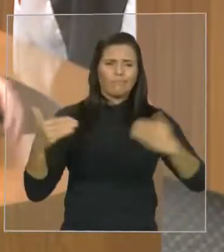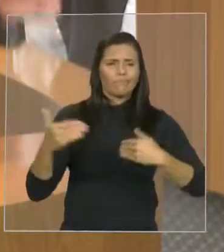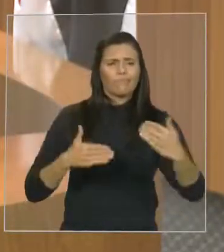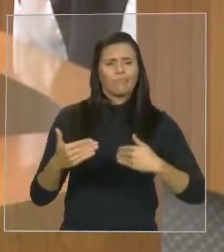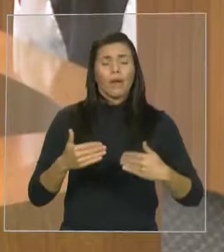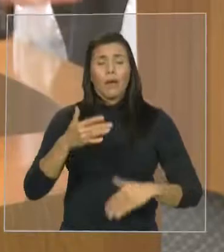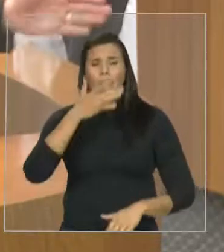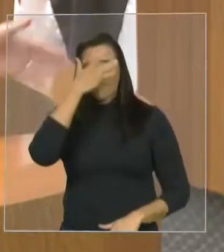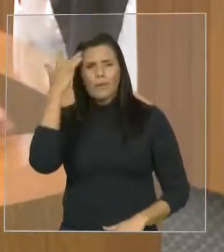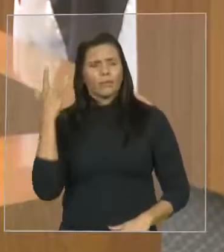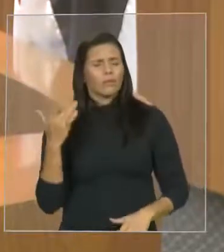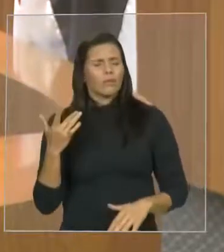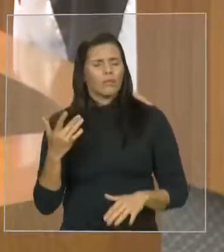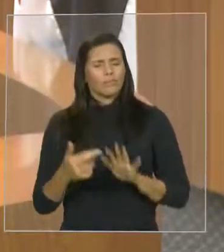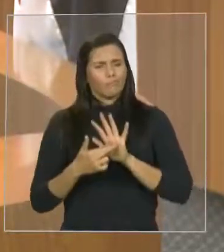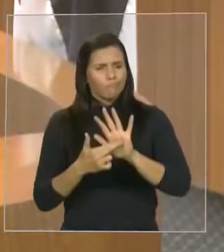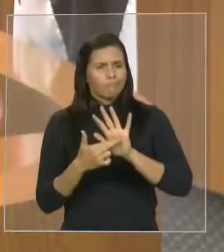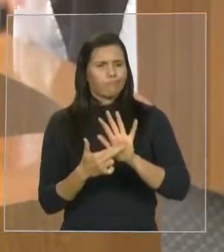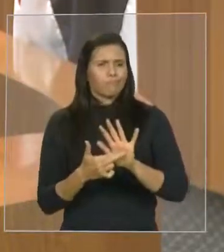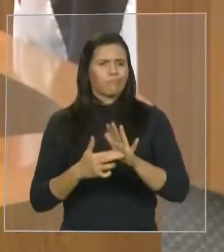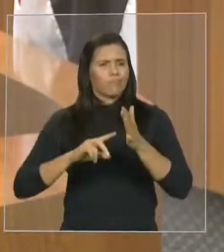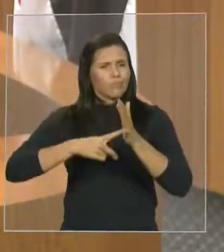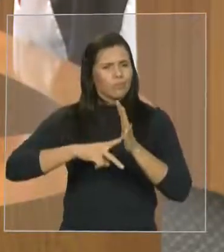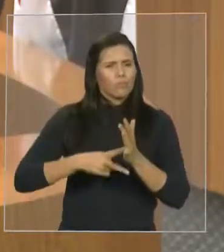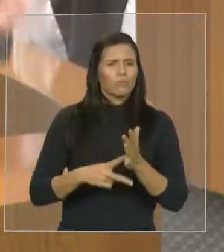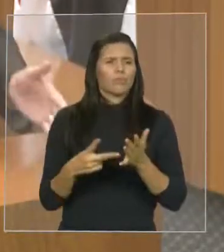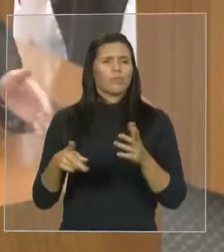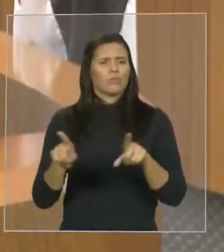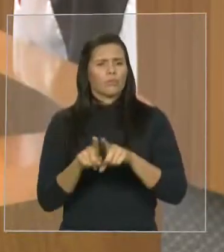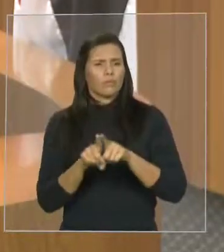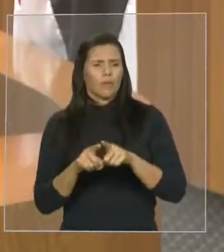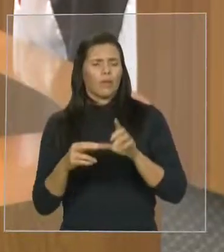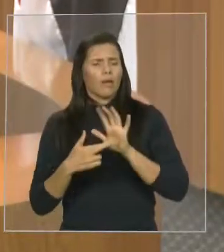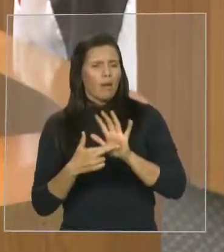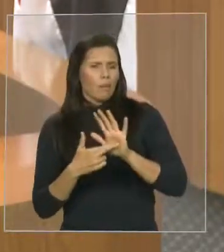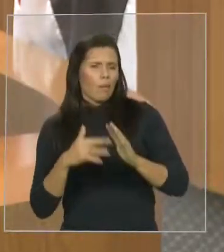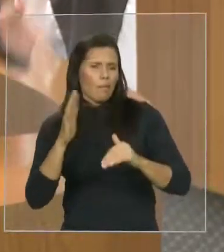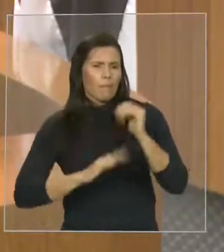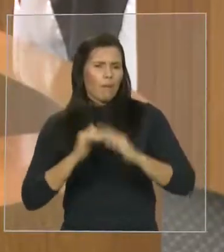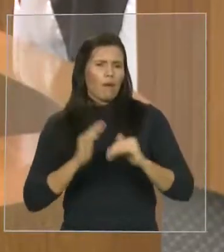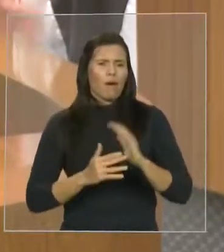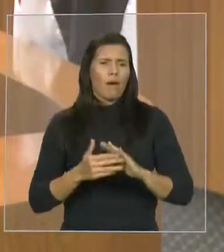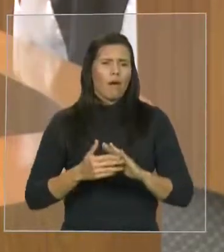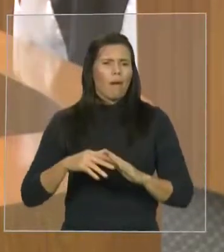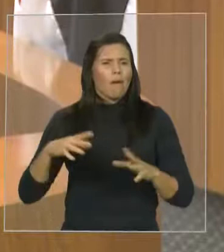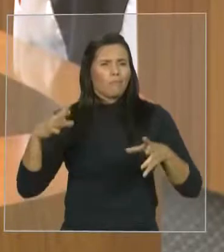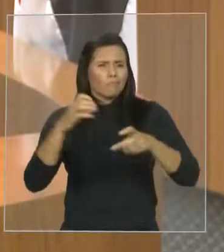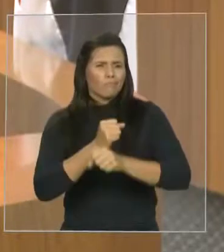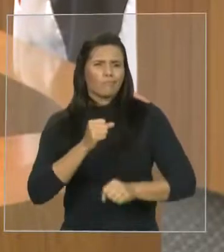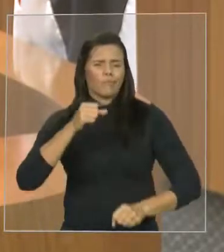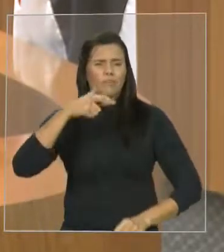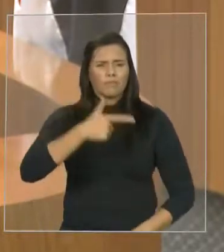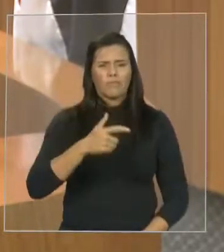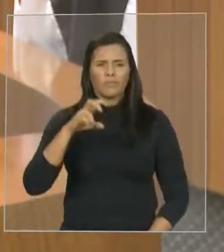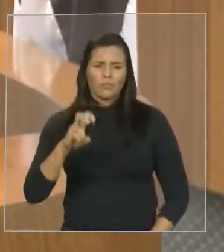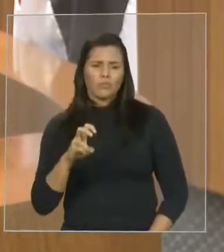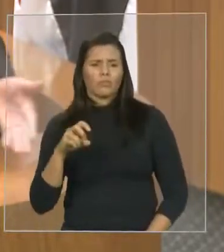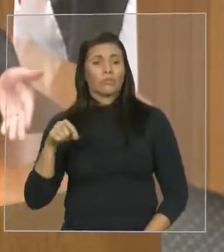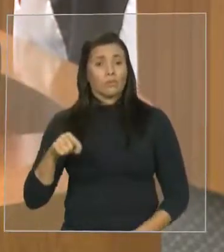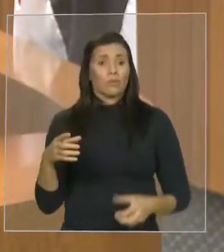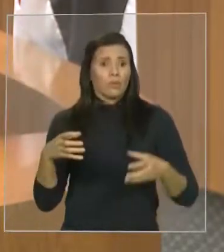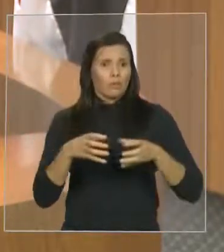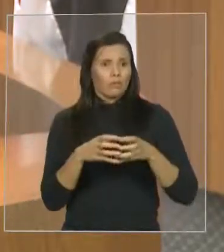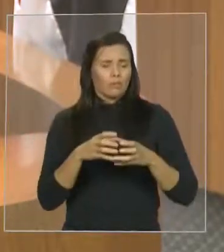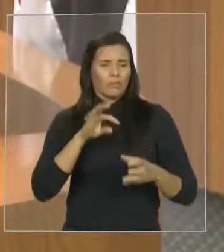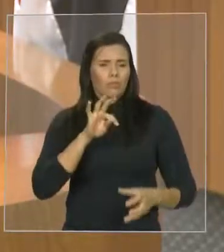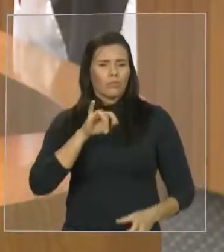associativas que apresentaram sugestões. Tivemos lá representantes do Ministério Público, do Poder Judiciário, do Sindicato